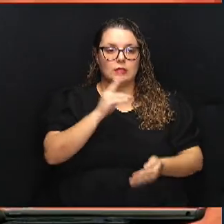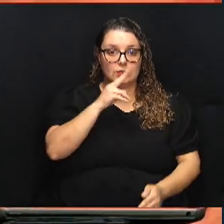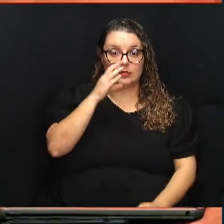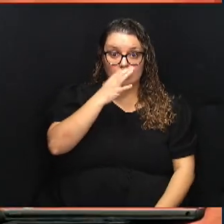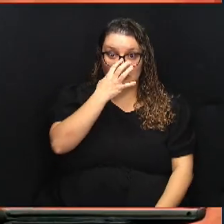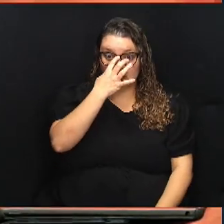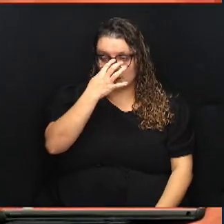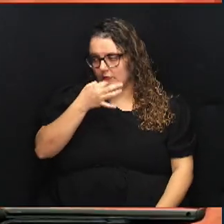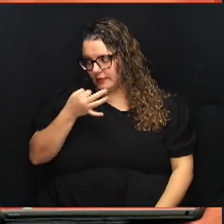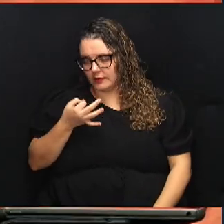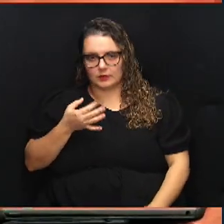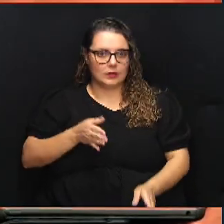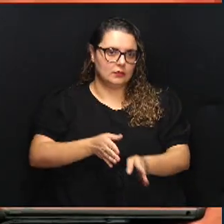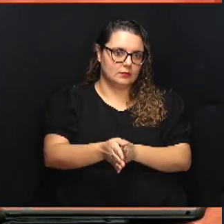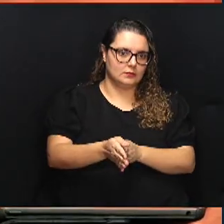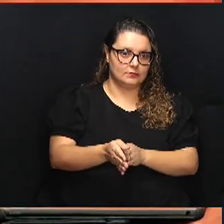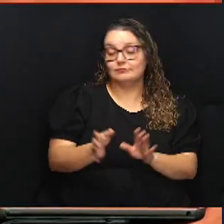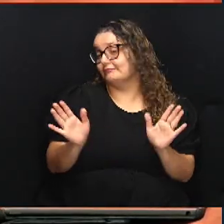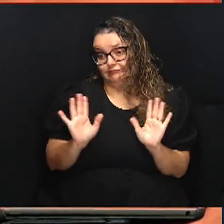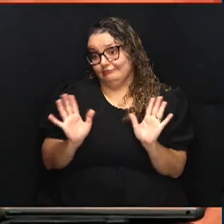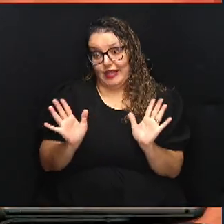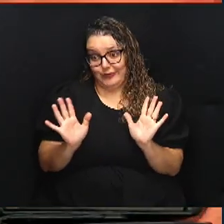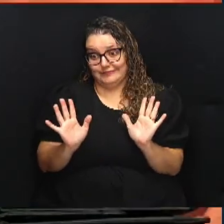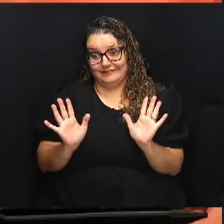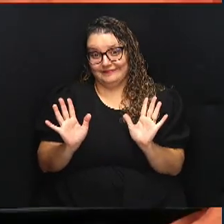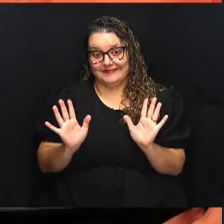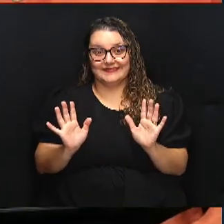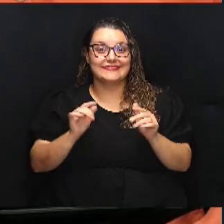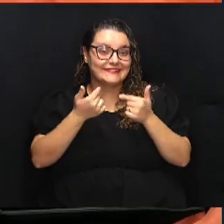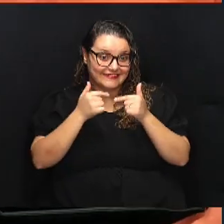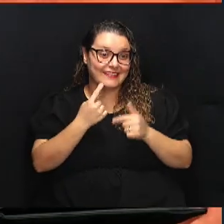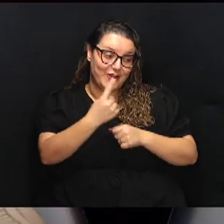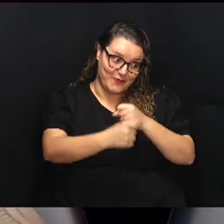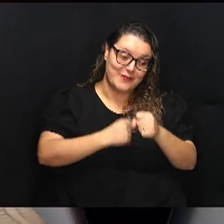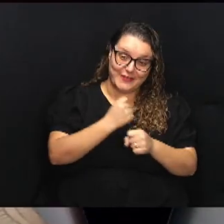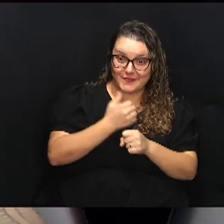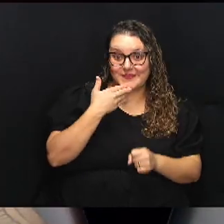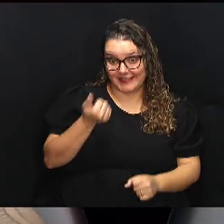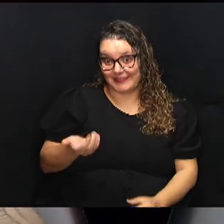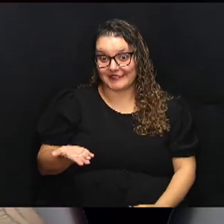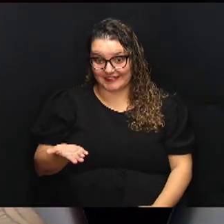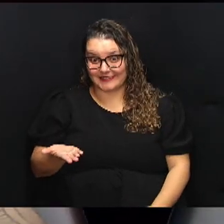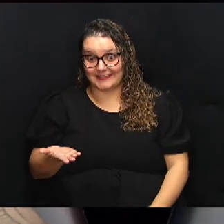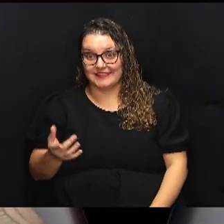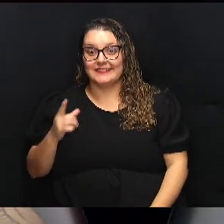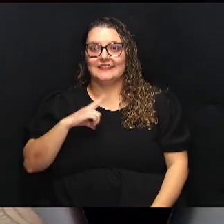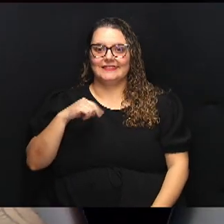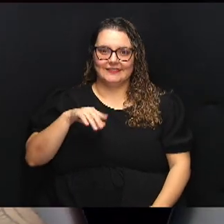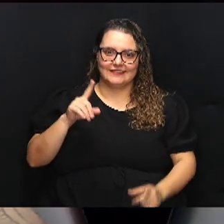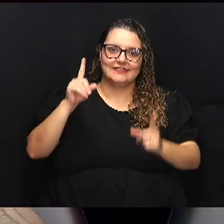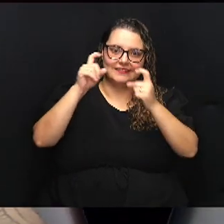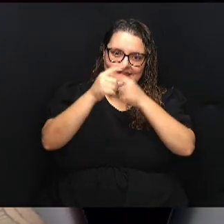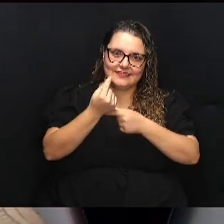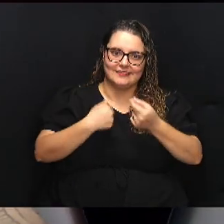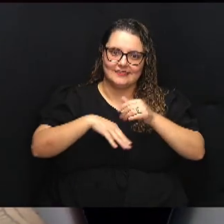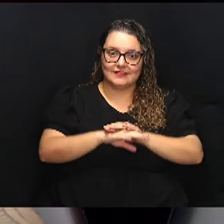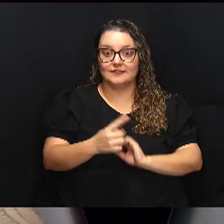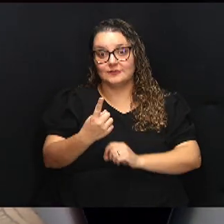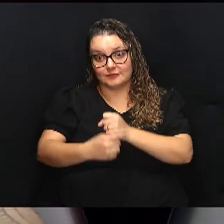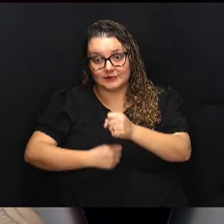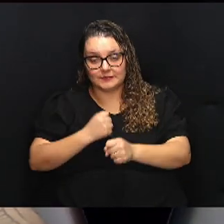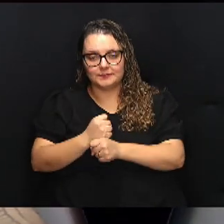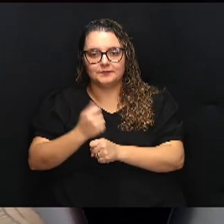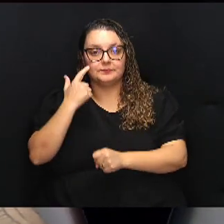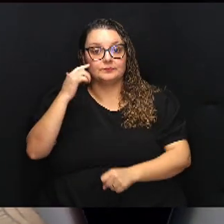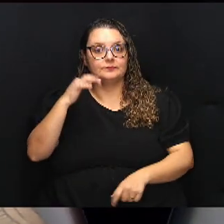Perfeito. Recomendo? Não, né. 1 ano é melhor, mas você vai ter mais dificuldade de guardar esse 1 ano. Agora,